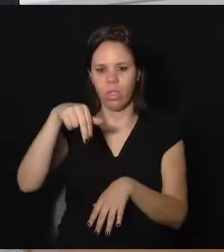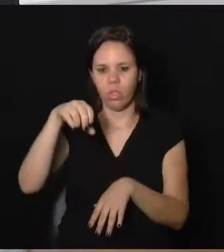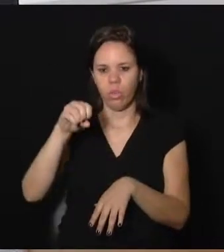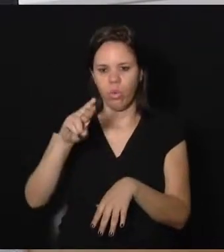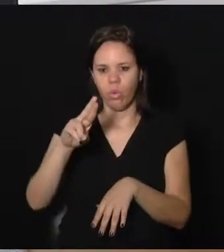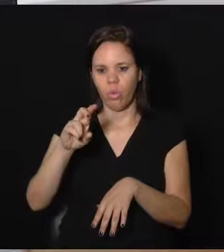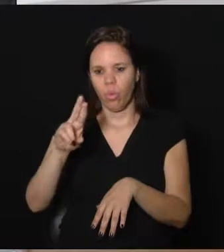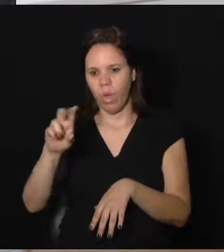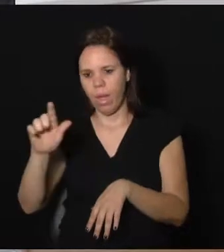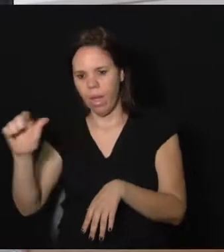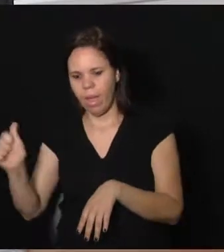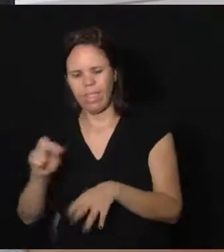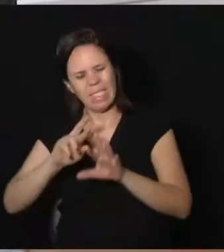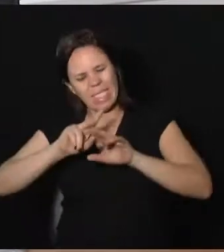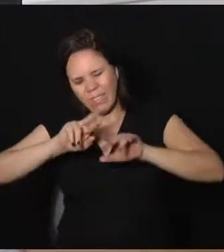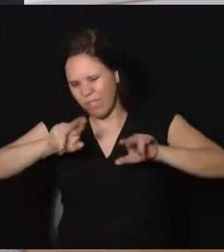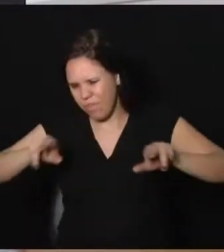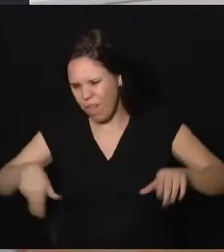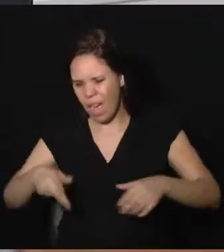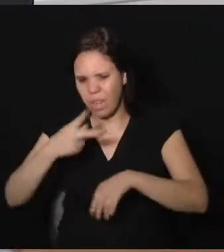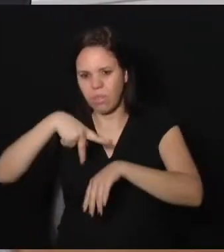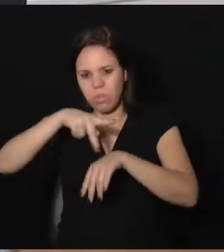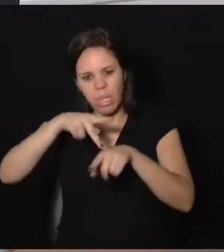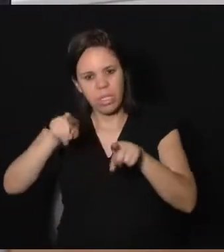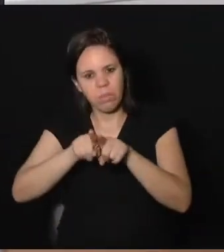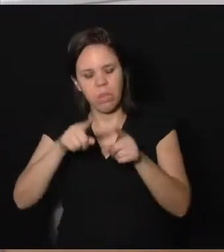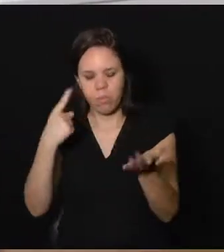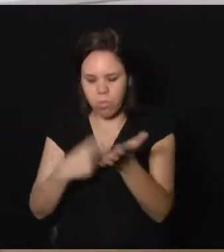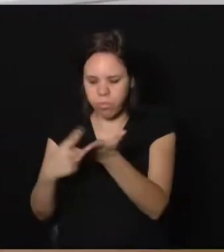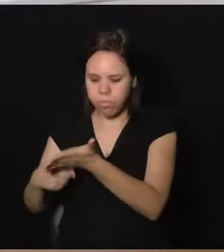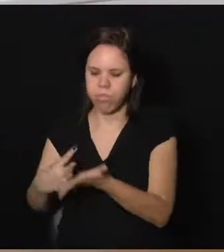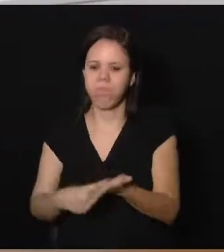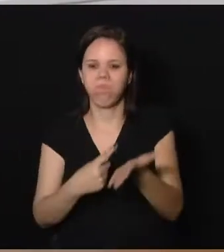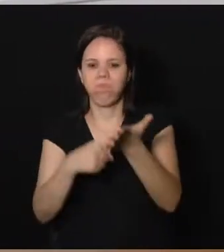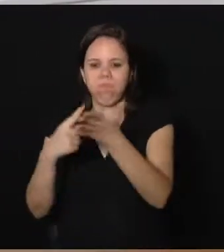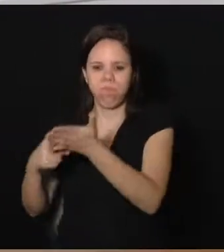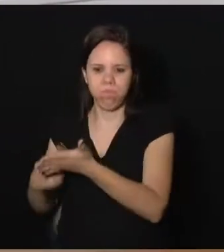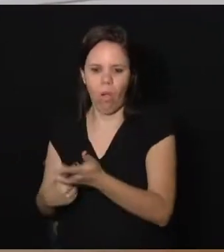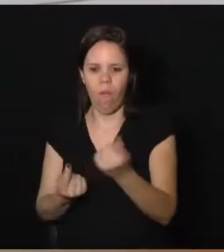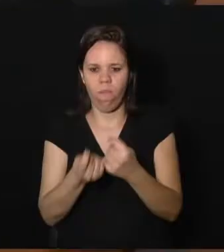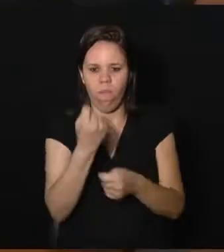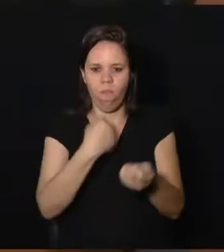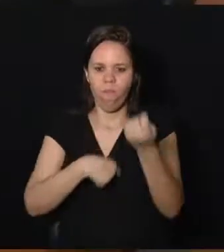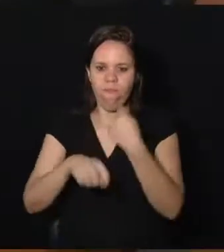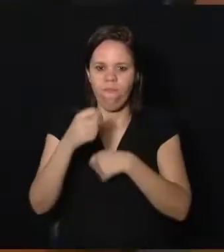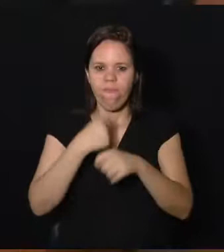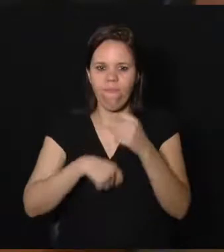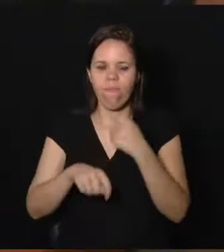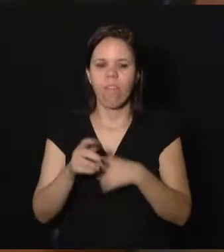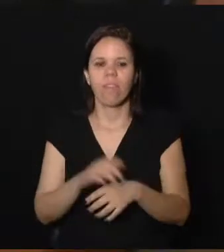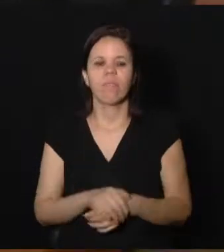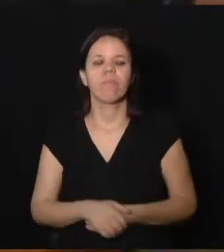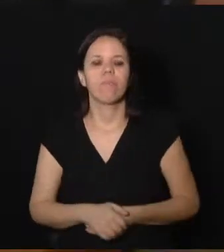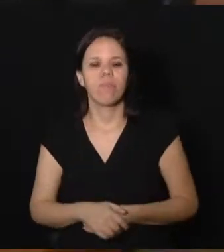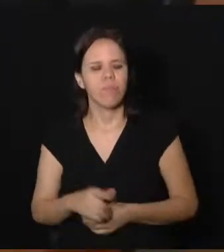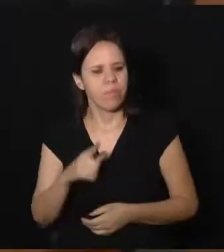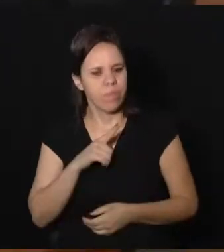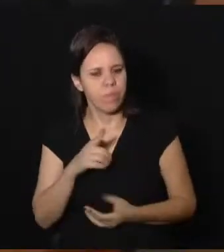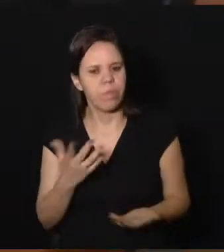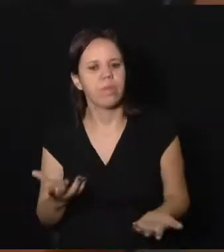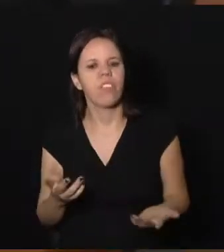Então também aí é uma agenda positiva. São países que, embora que tenham uma